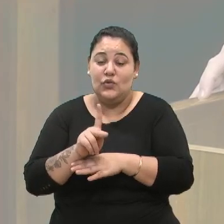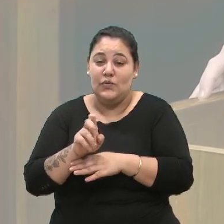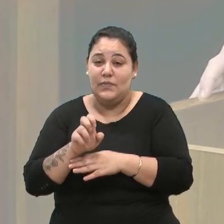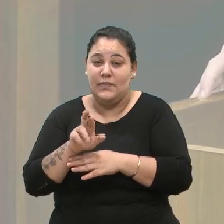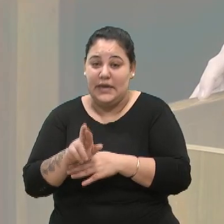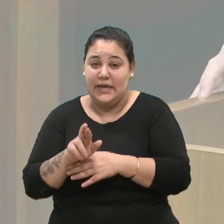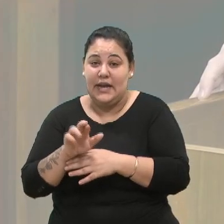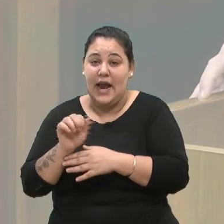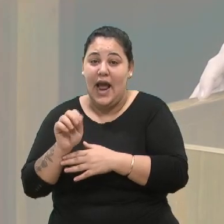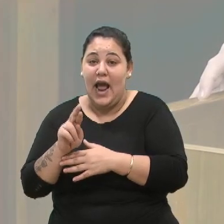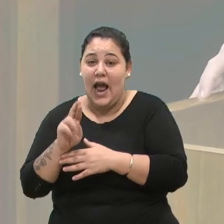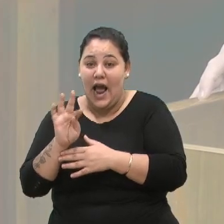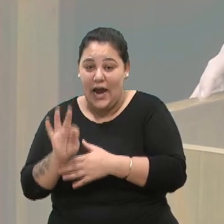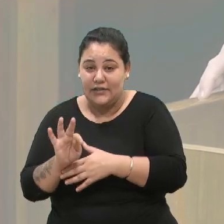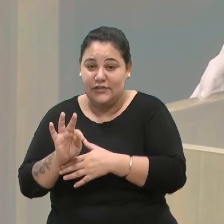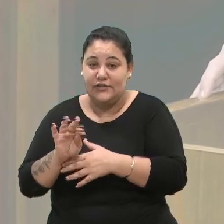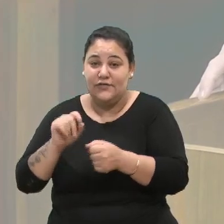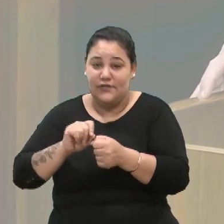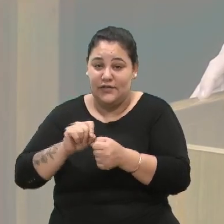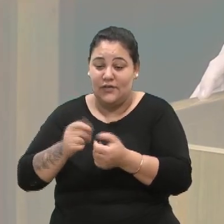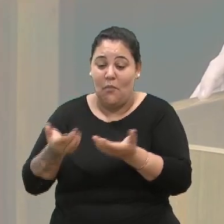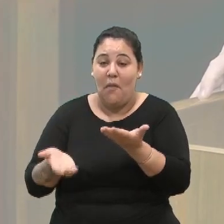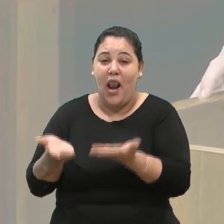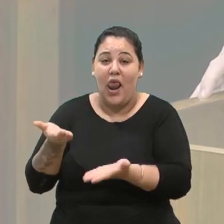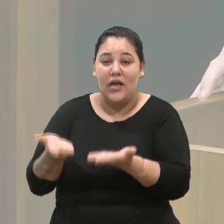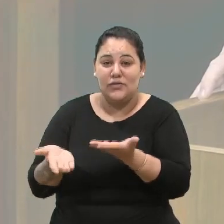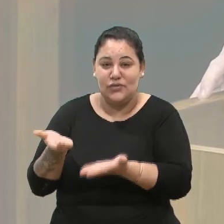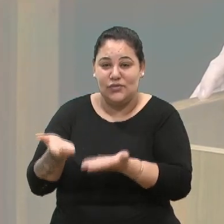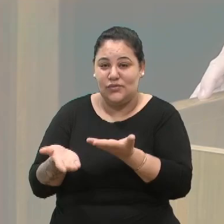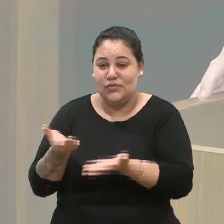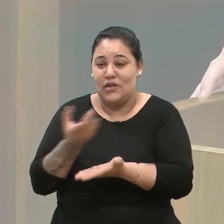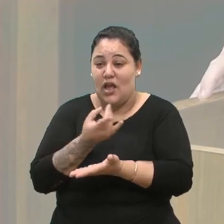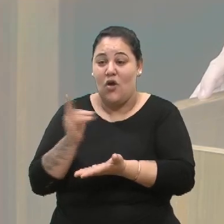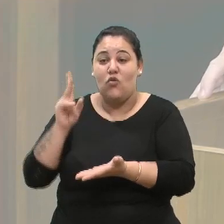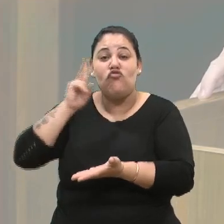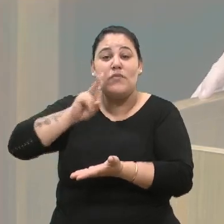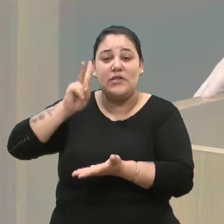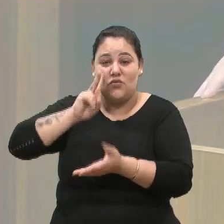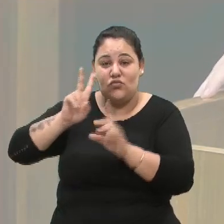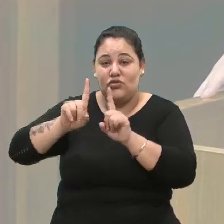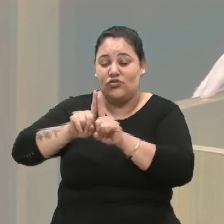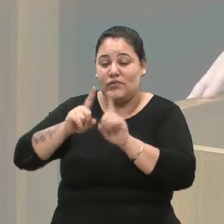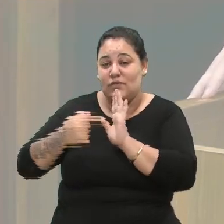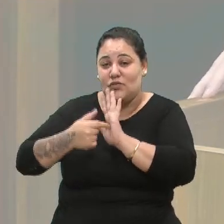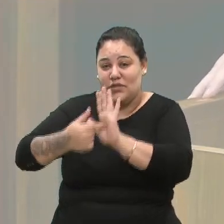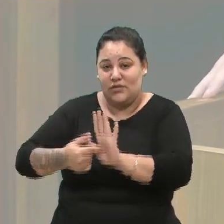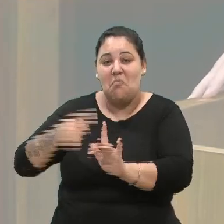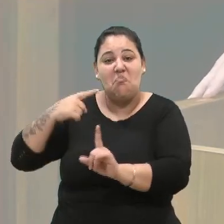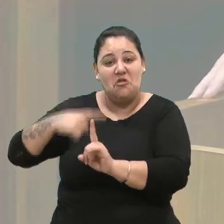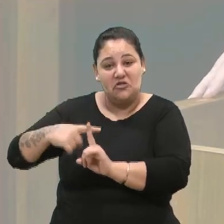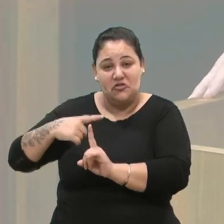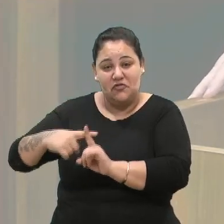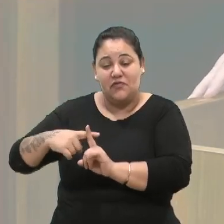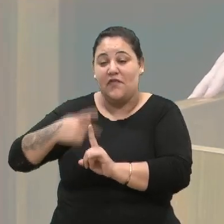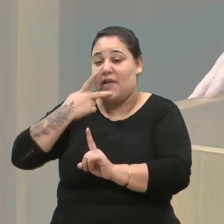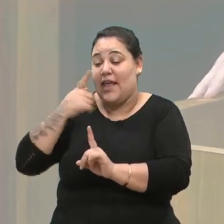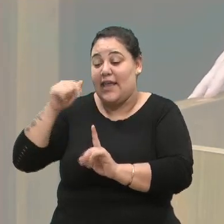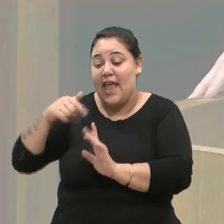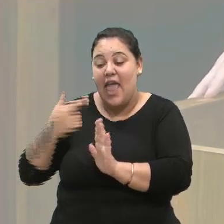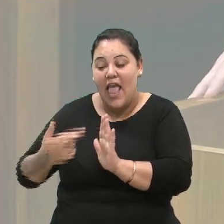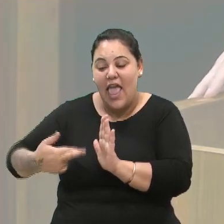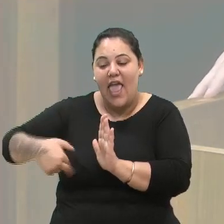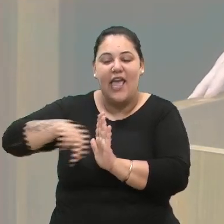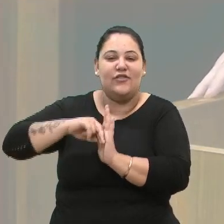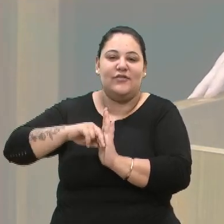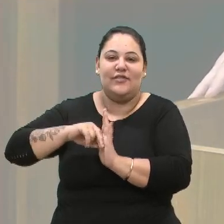Então, isto foi o balanço que foi apresentado agora nesta última segunda-feira, e dizer que esse resultado ele